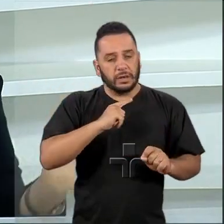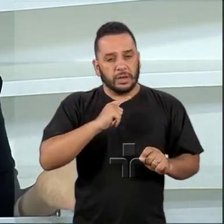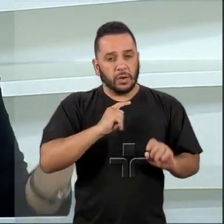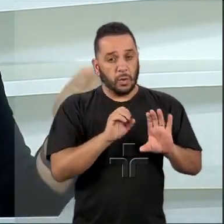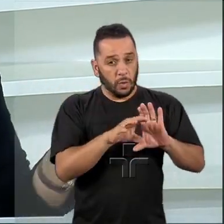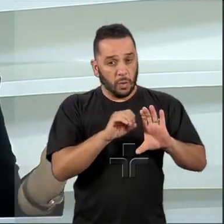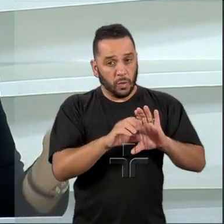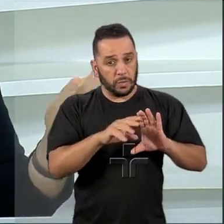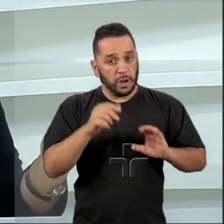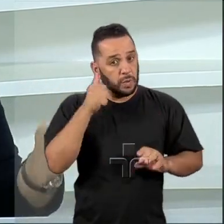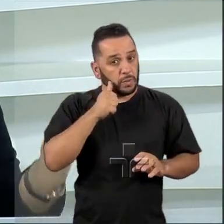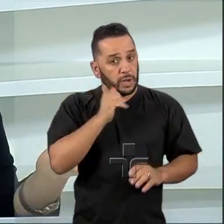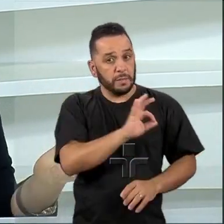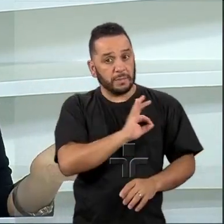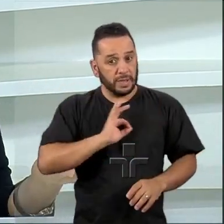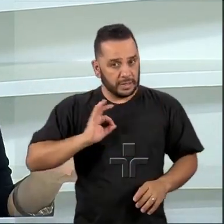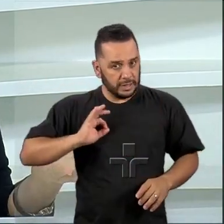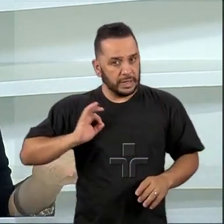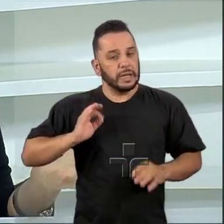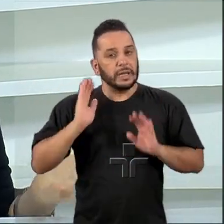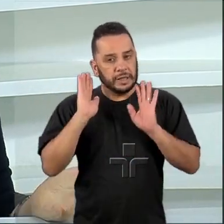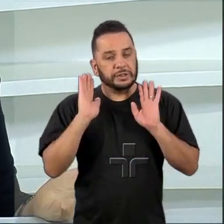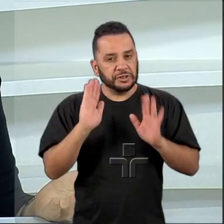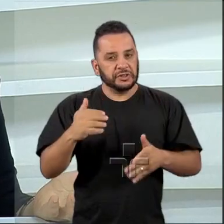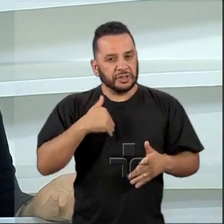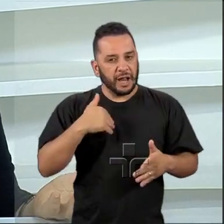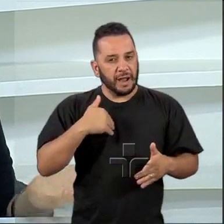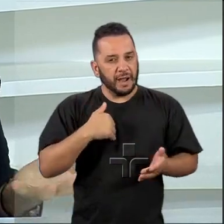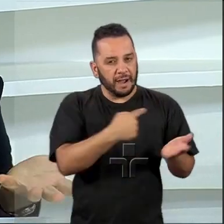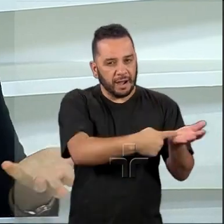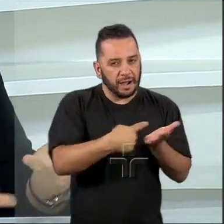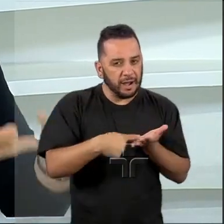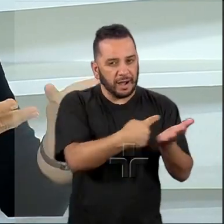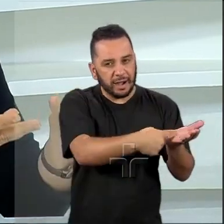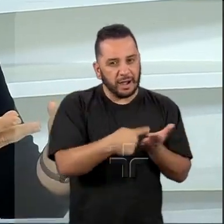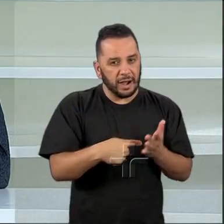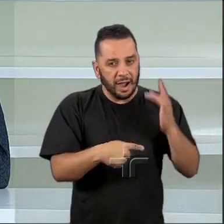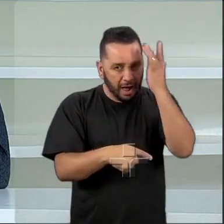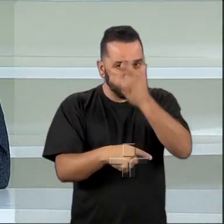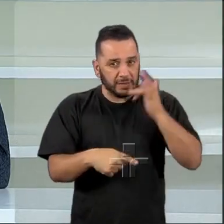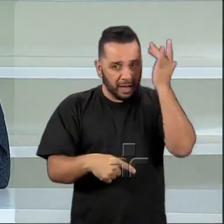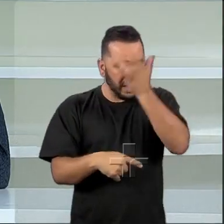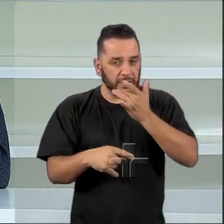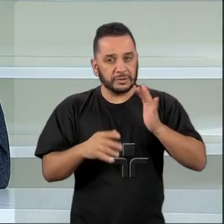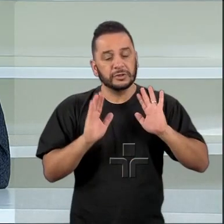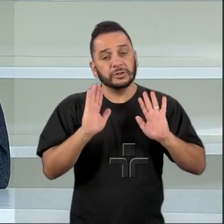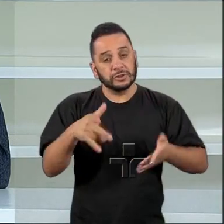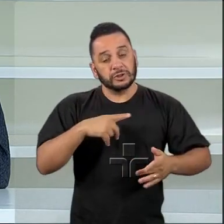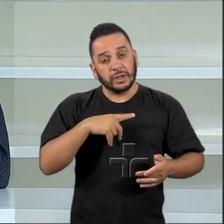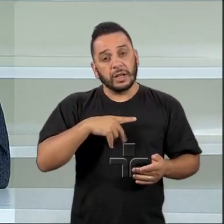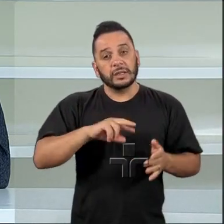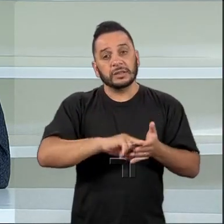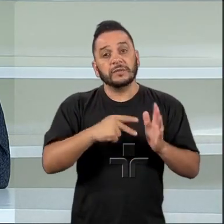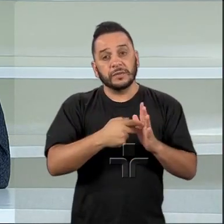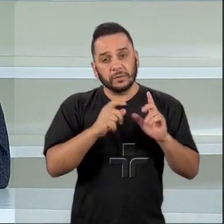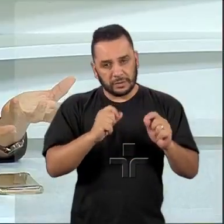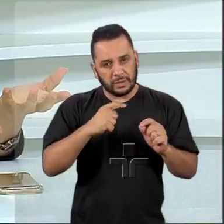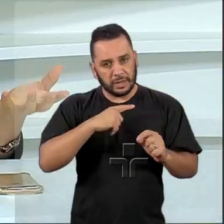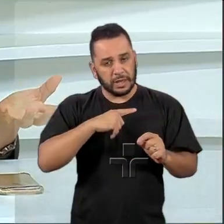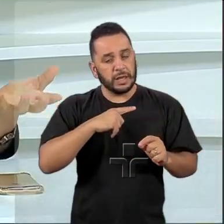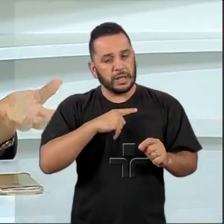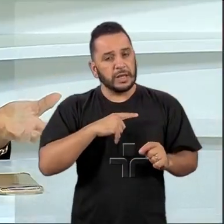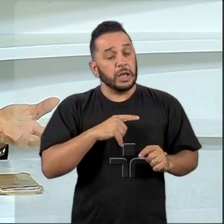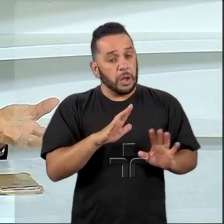levantou ali a bola para o Haddad cortar praticamente, quando sugeriu ali um meia-culpa do PT em relação a